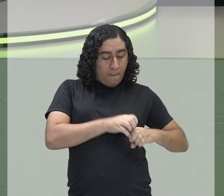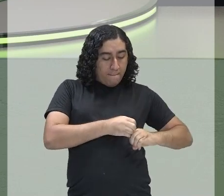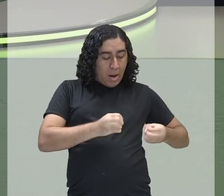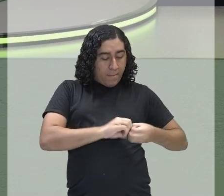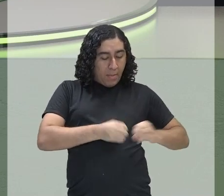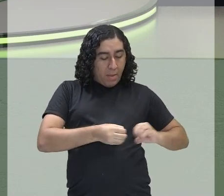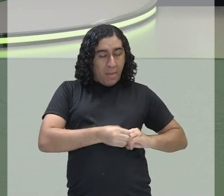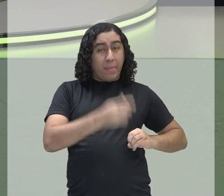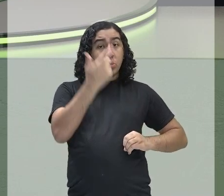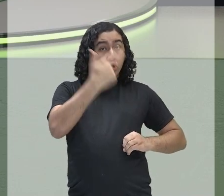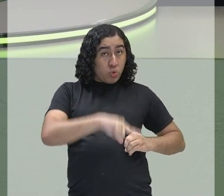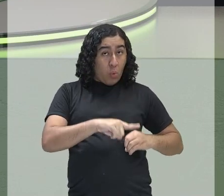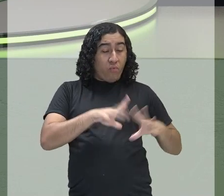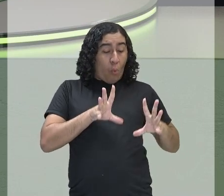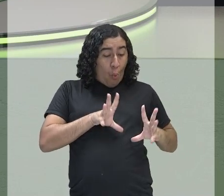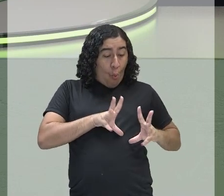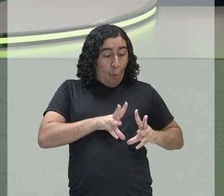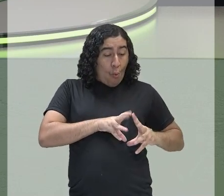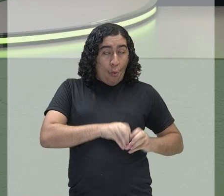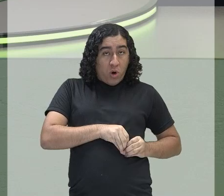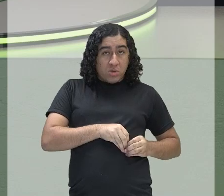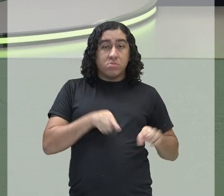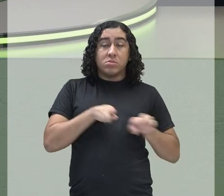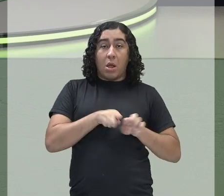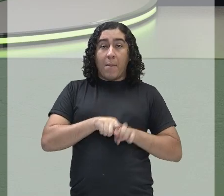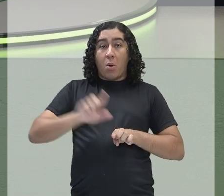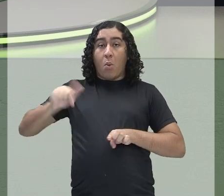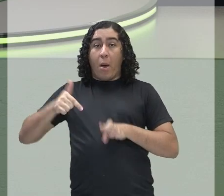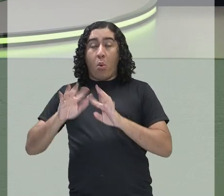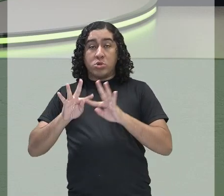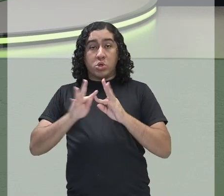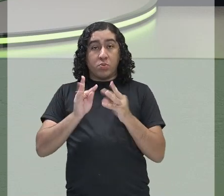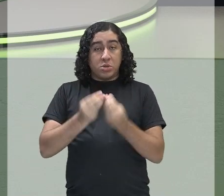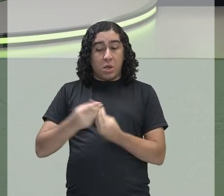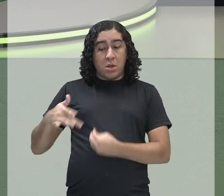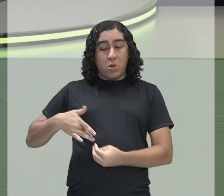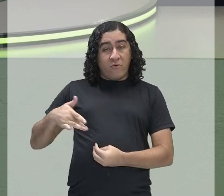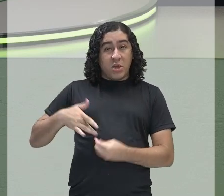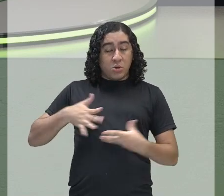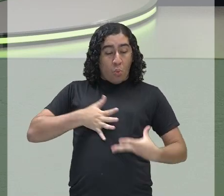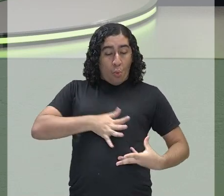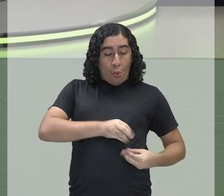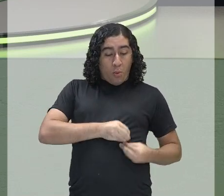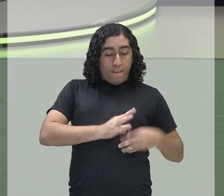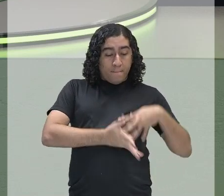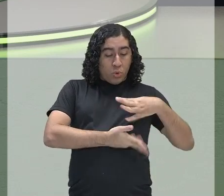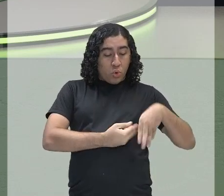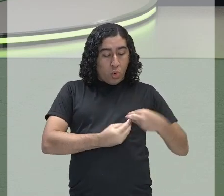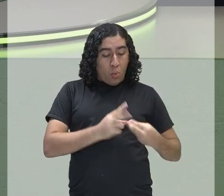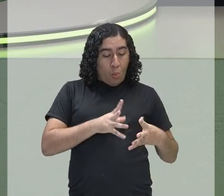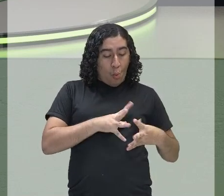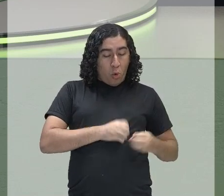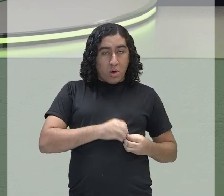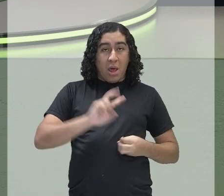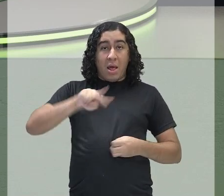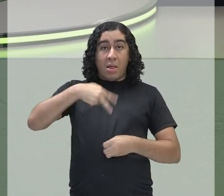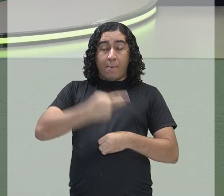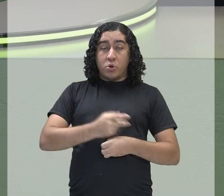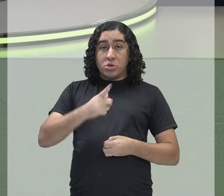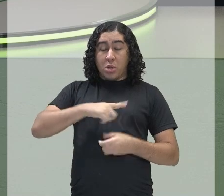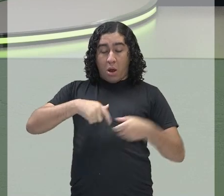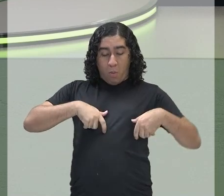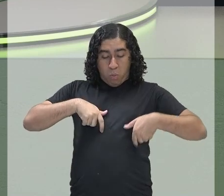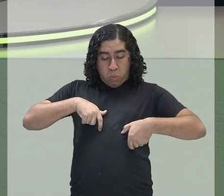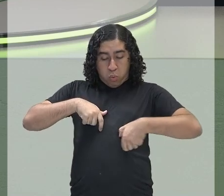vesícula biliar, também o suco pancreático que auxilia esse processo. Quando ele chega no intestino delgado, ele é absorvido, né? Então, quando